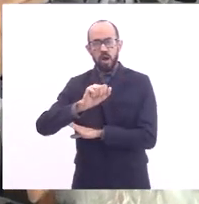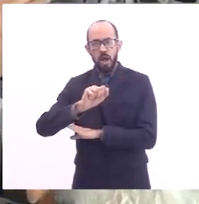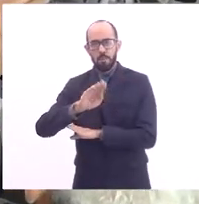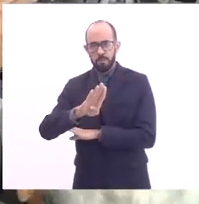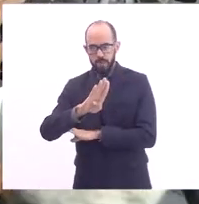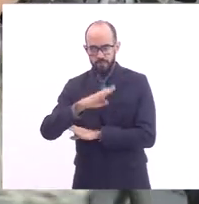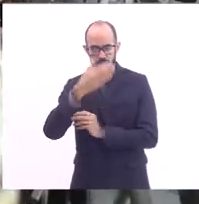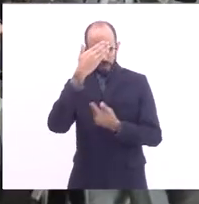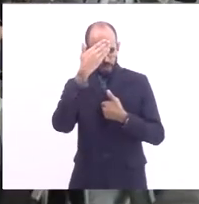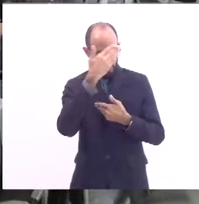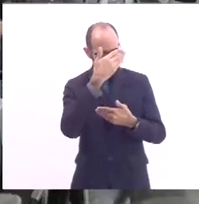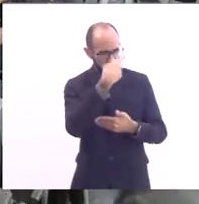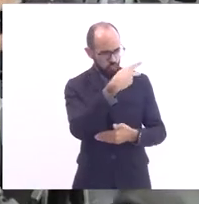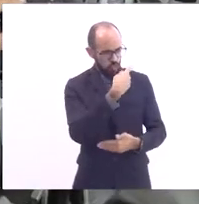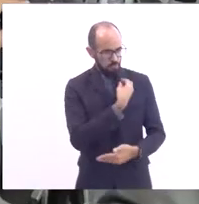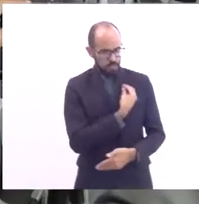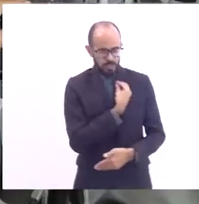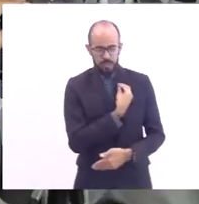a presença.